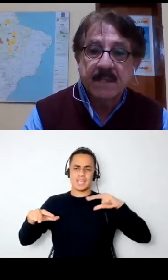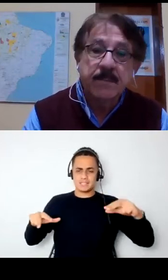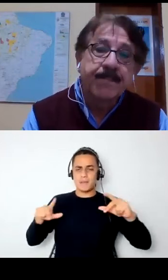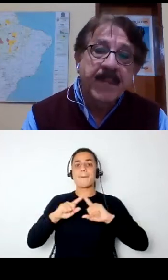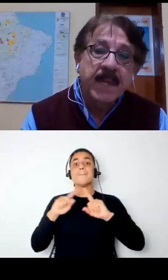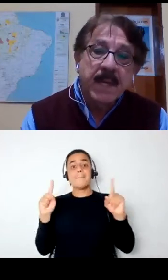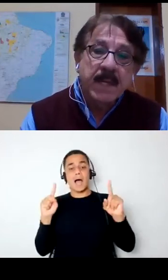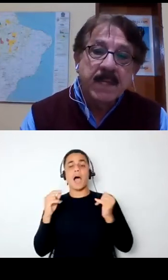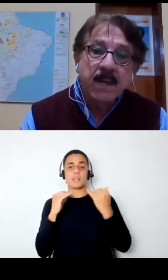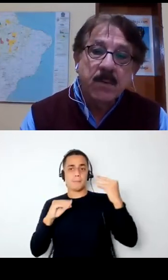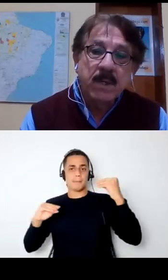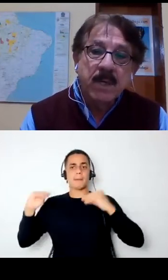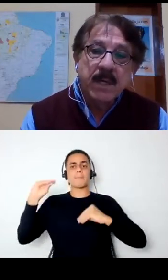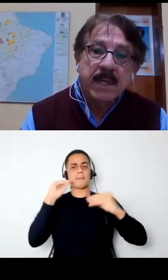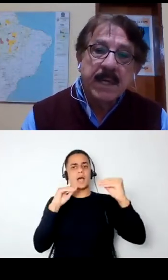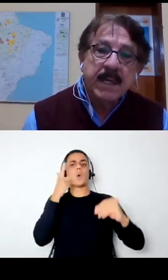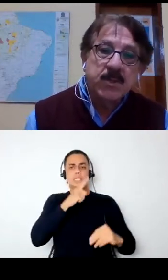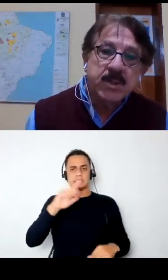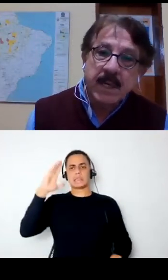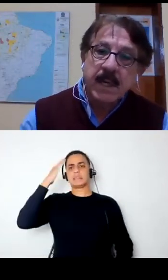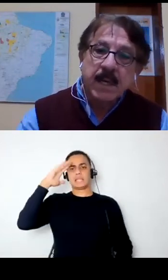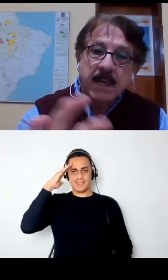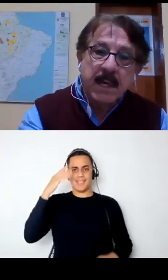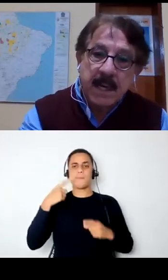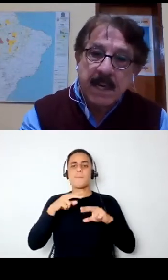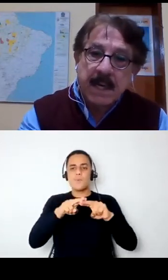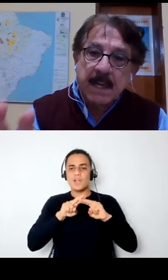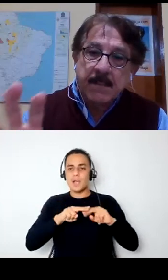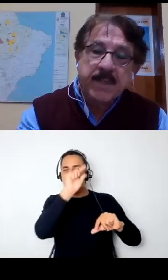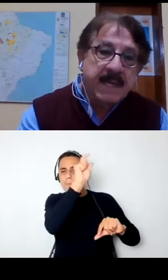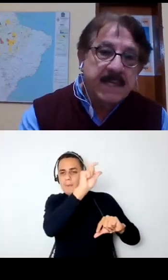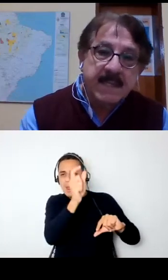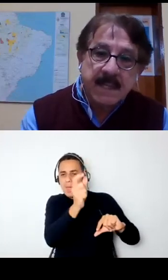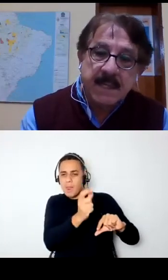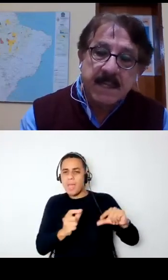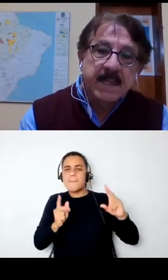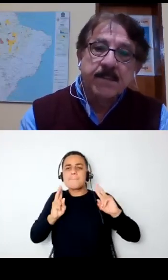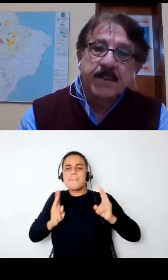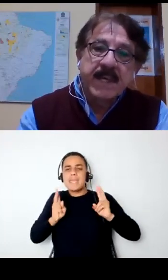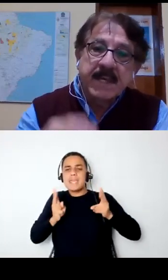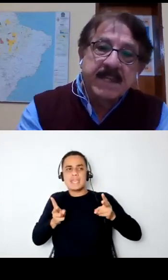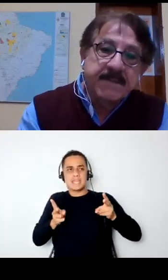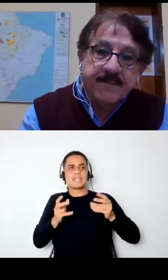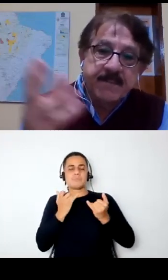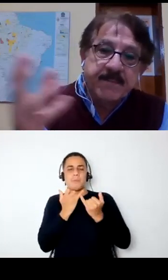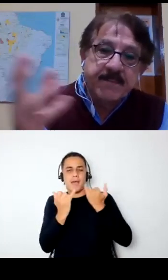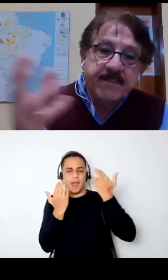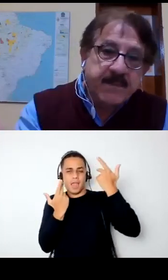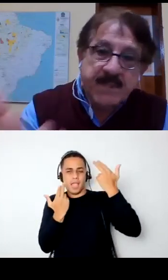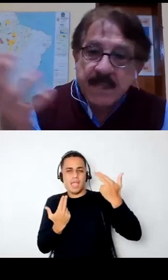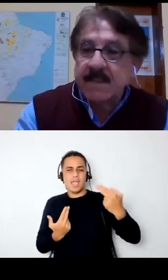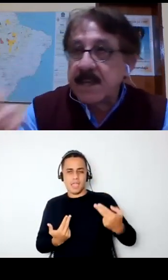do Brasil. Então, isso era por que se